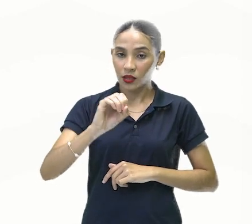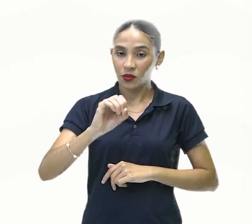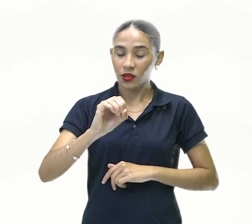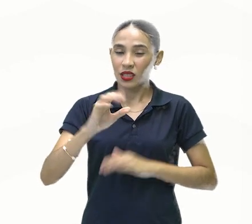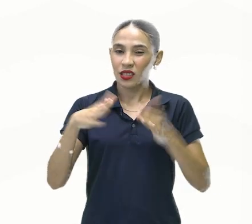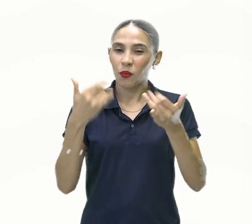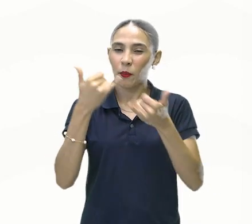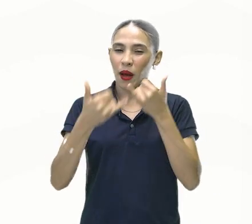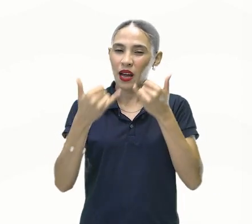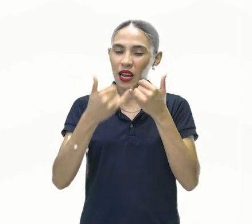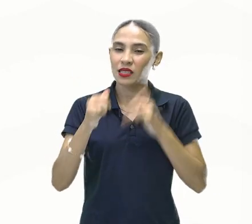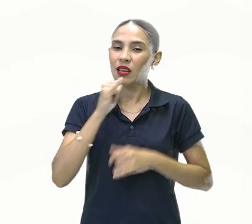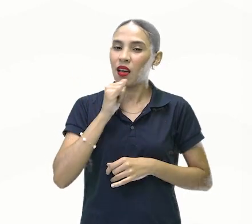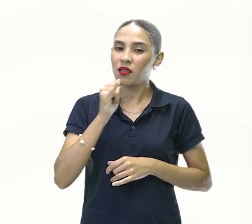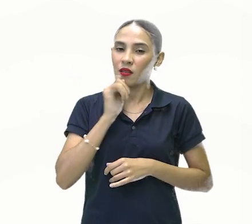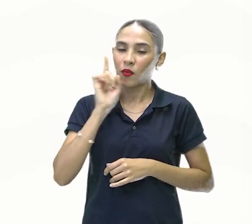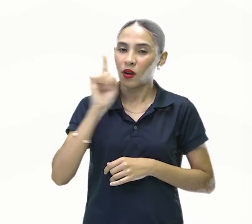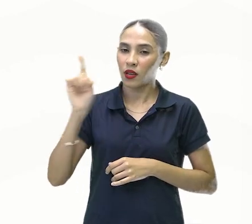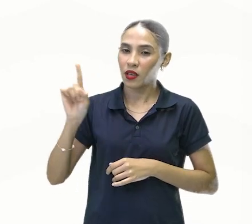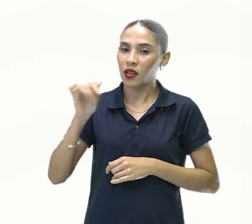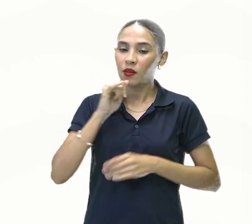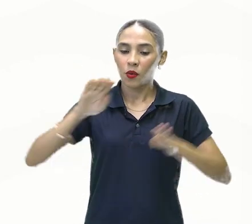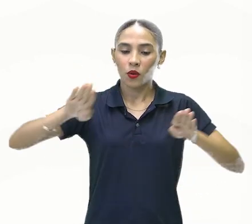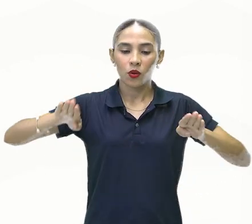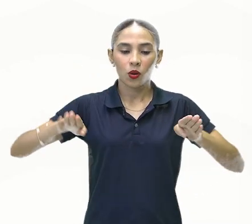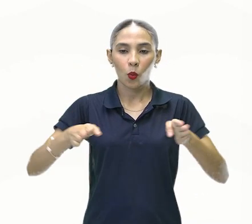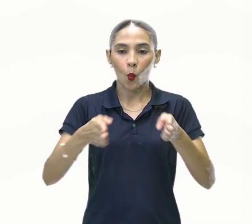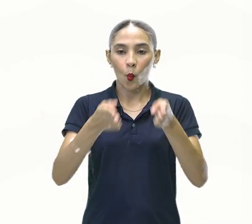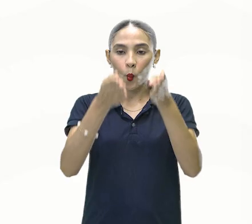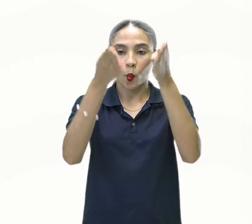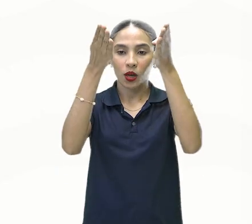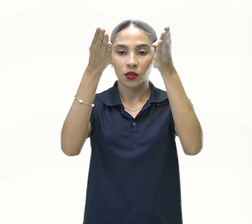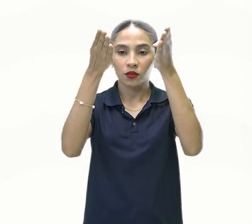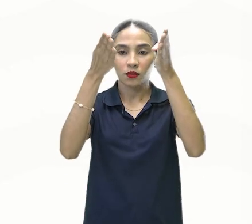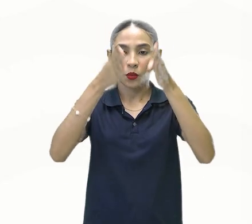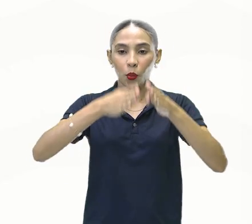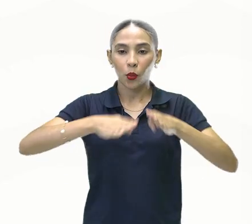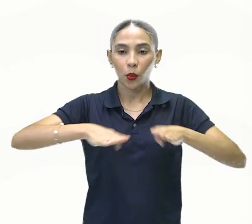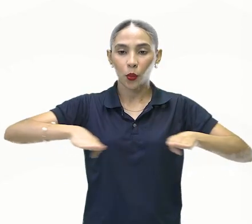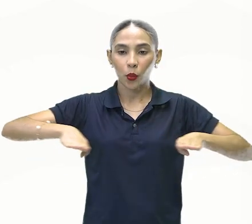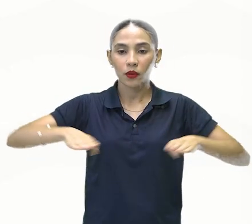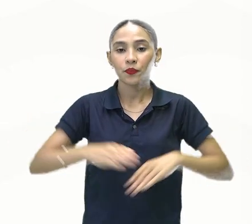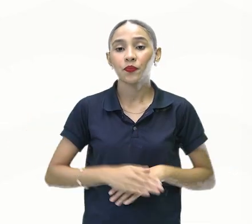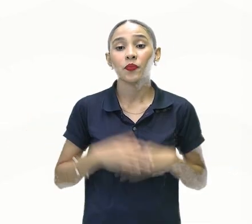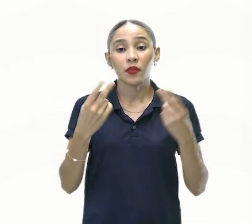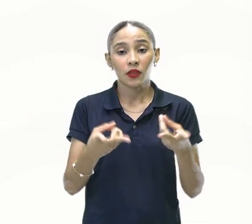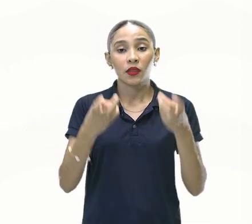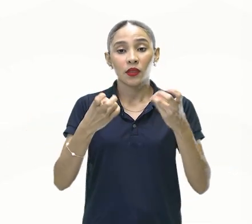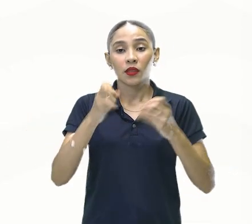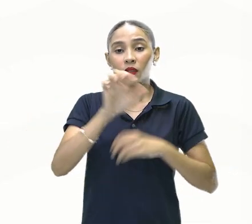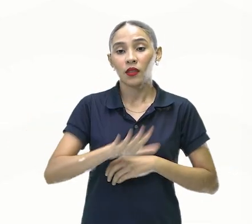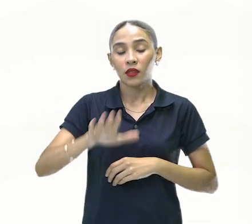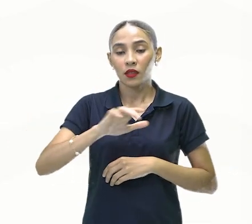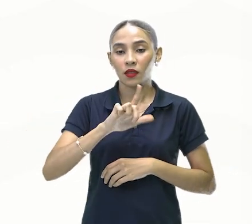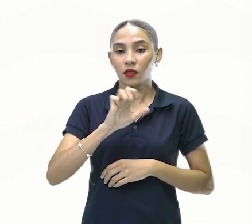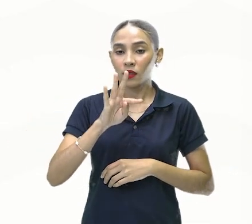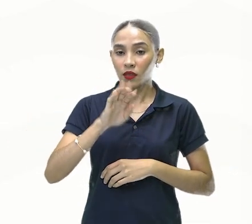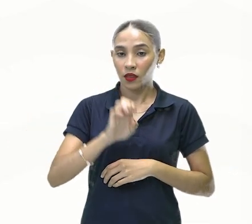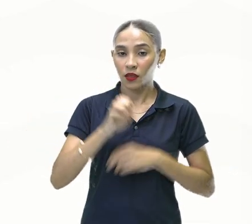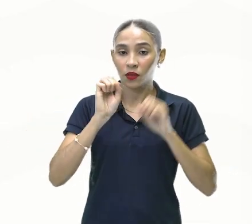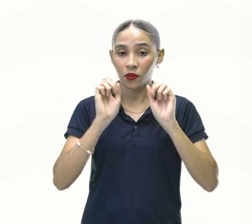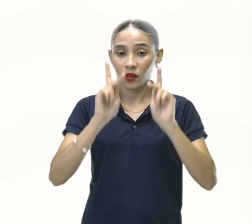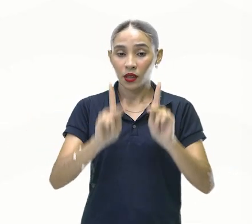lente. E aí é como se eu tivesse um espelho côncavo de um lado e um espelho côncavo do outro, formando essa